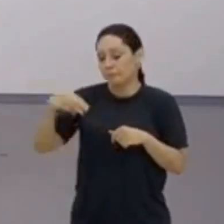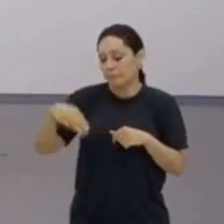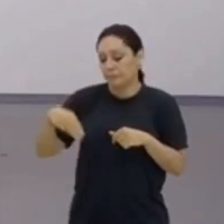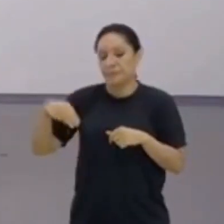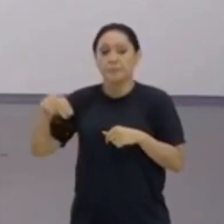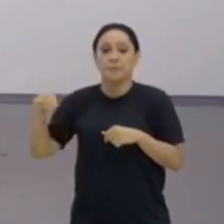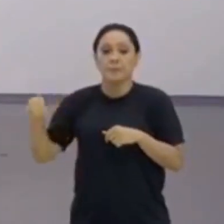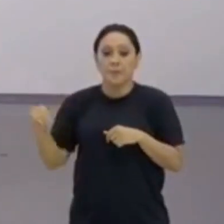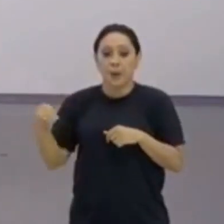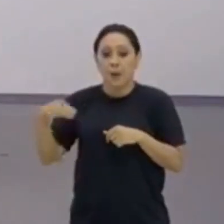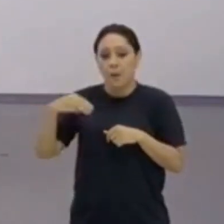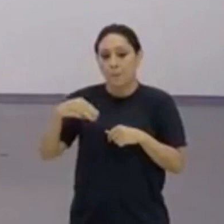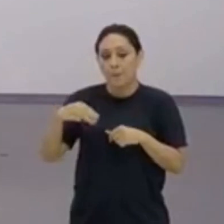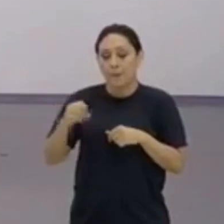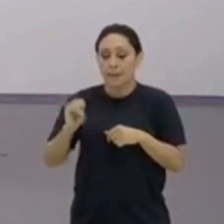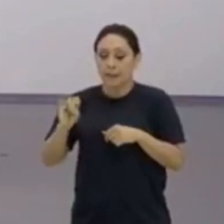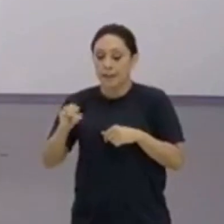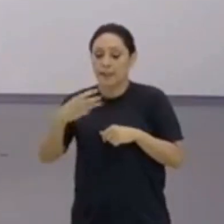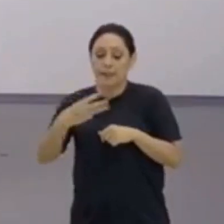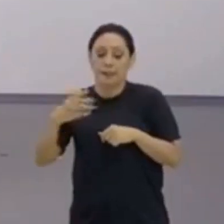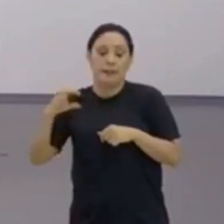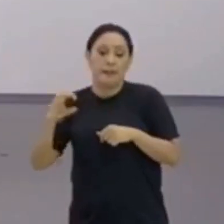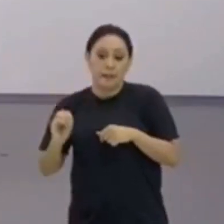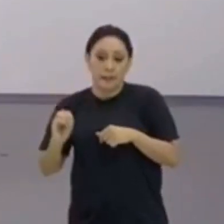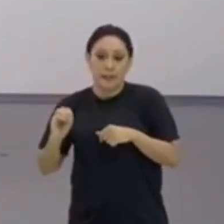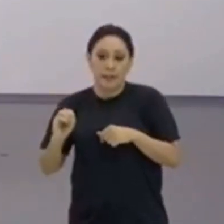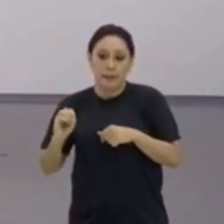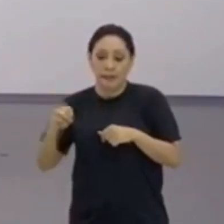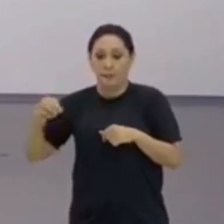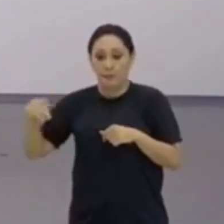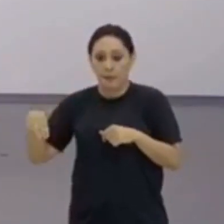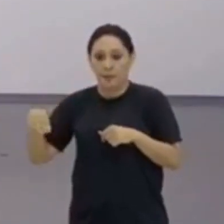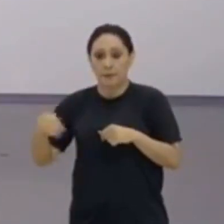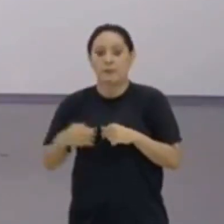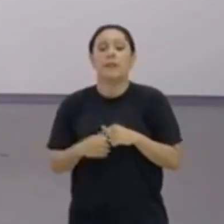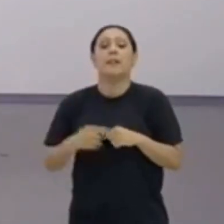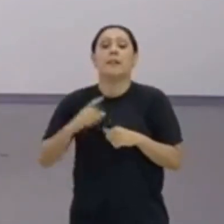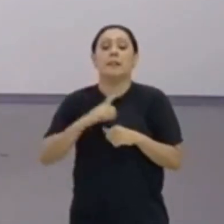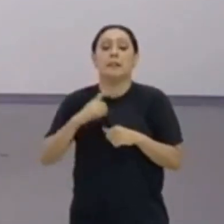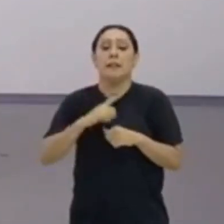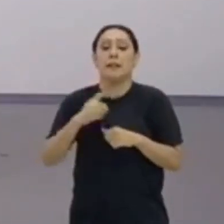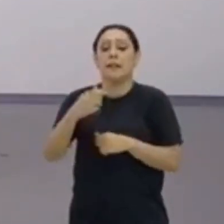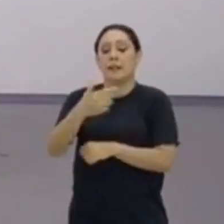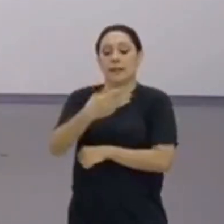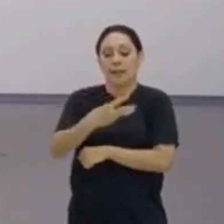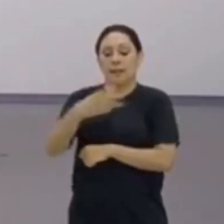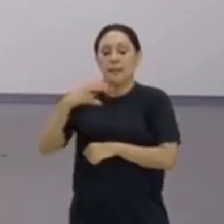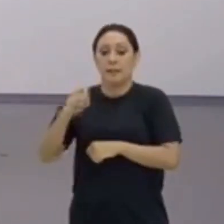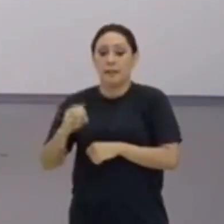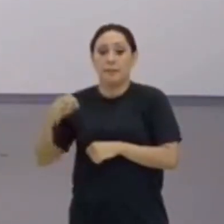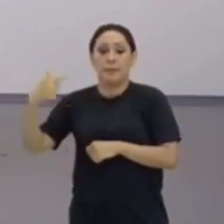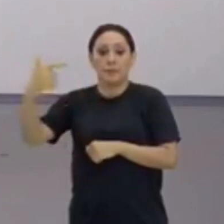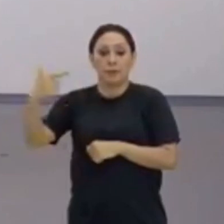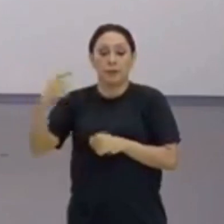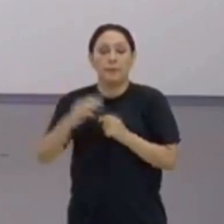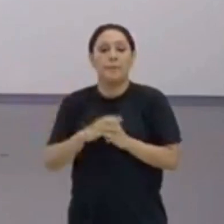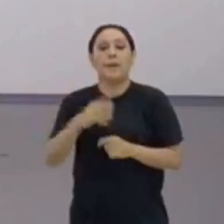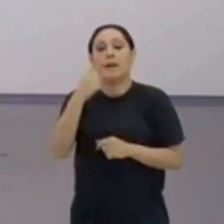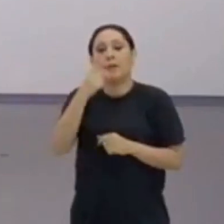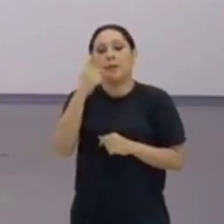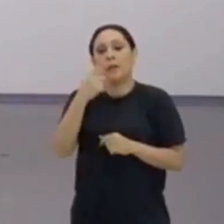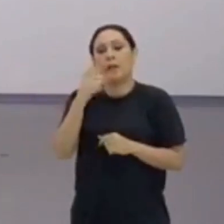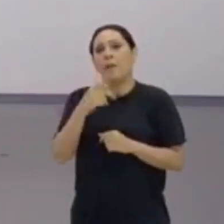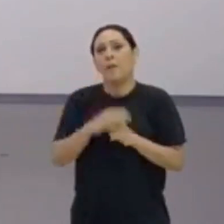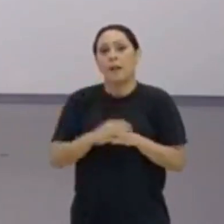dá 1 metro quadrado. Se tem 30 lajotas, 30 metros quadrados. Tudo bem? Aproveitando então para falar do volume.